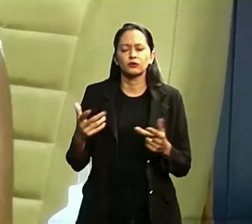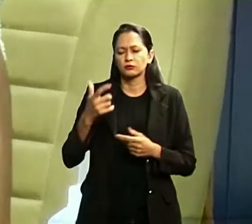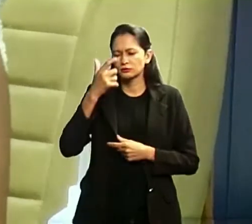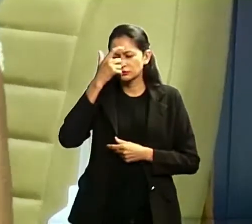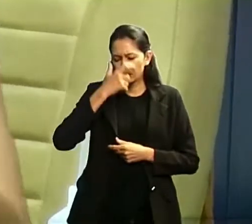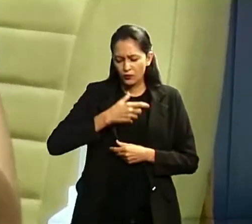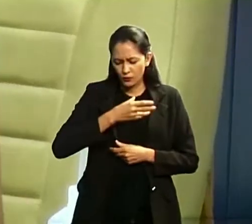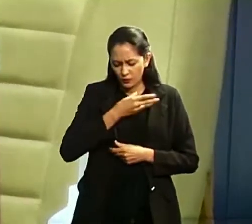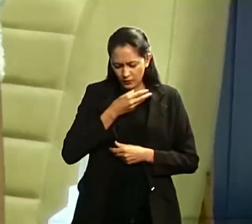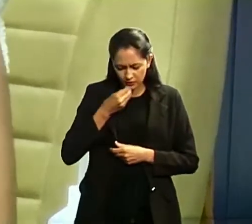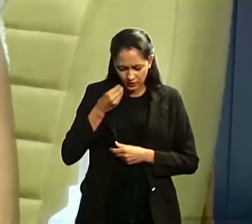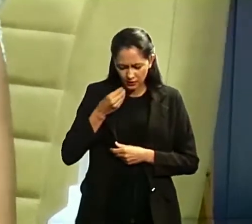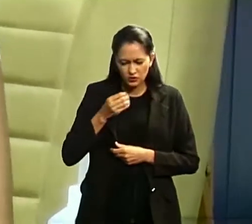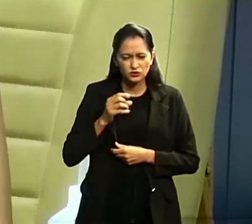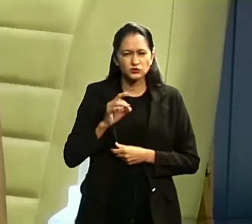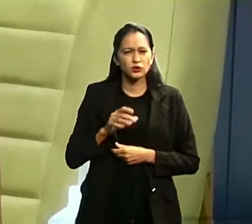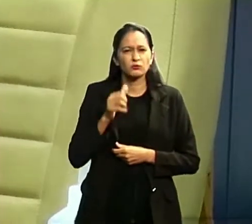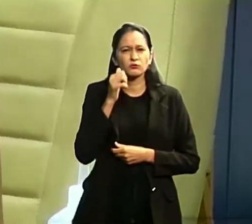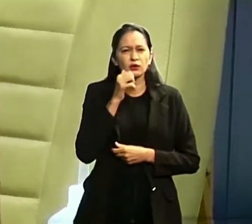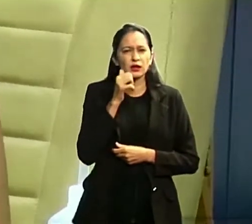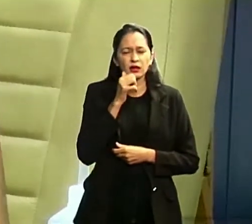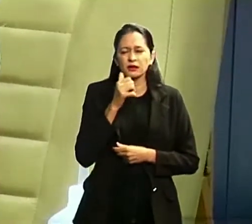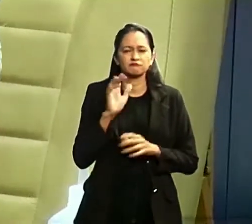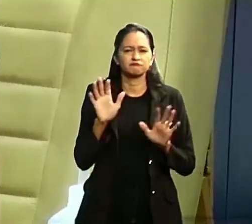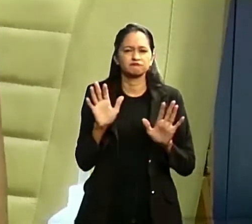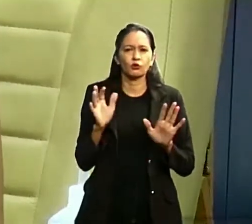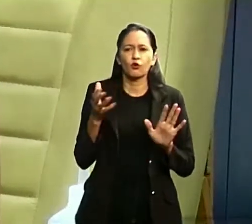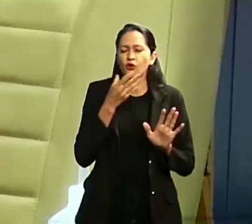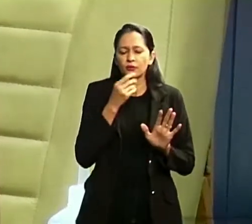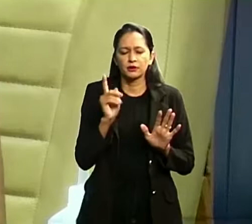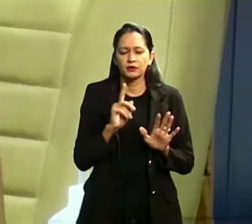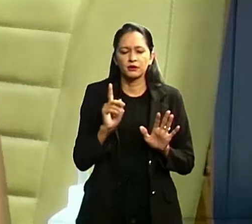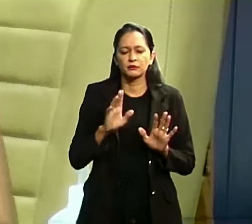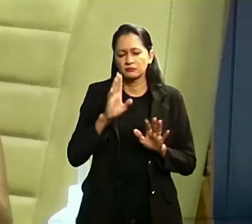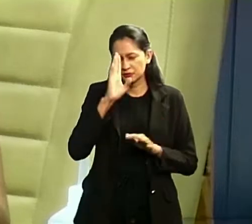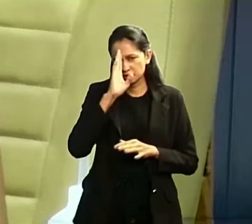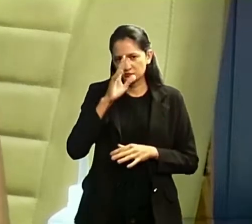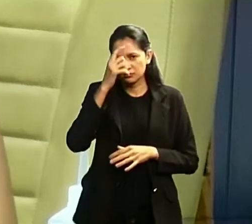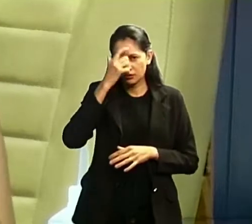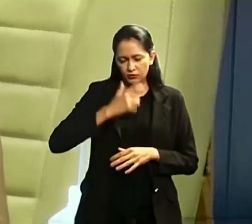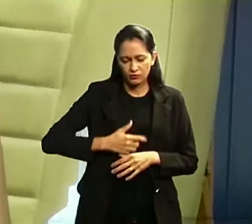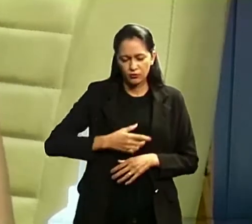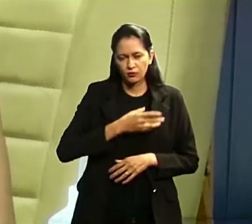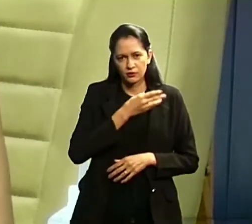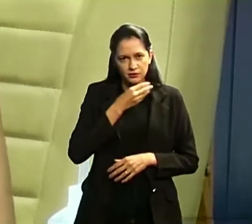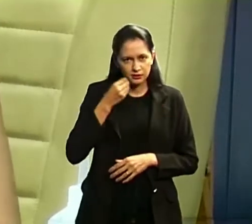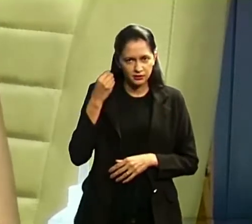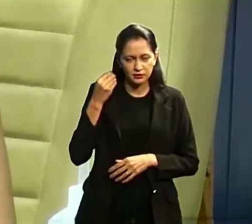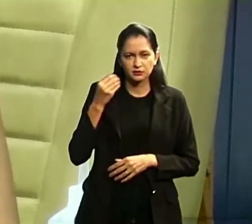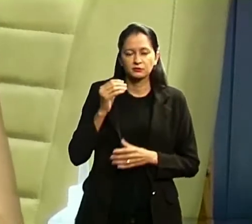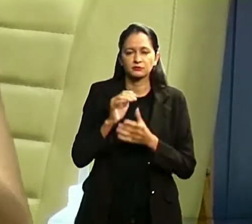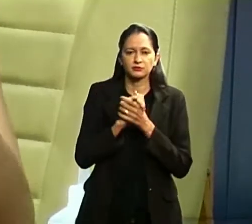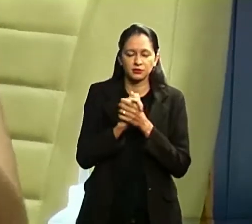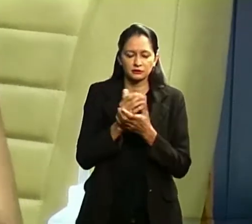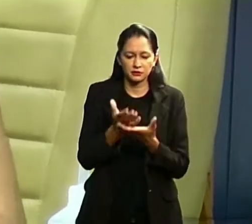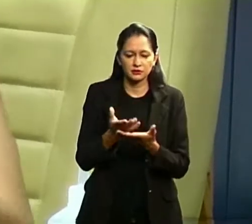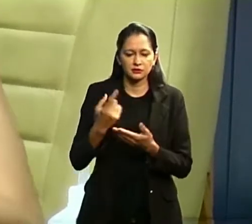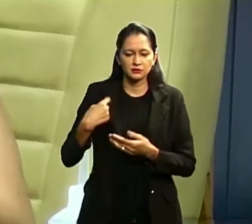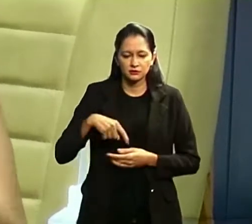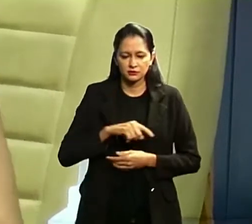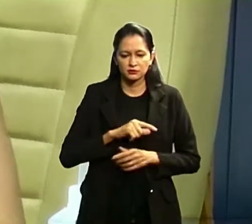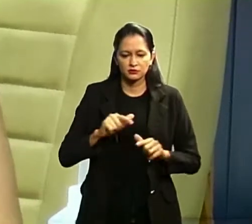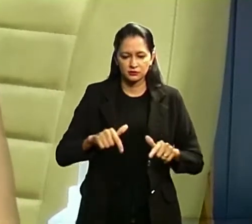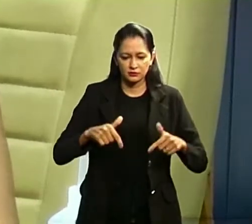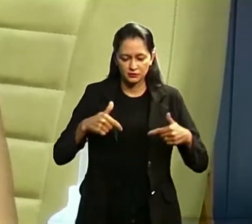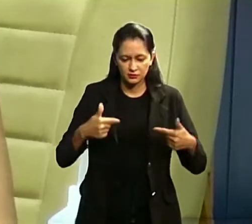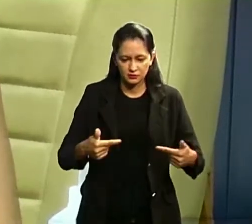antes do que de ser mulher ou ser homem, porque isso é o que vale diante de Deus. Então, parabéns, continue, contem com essa casa aqui para defender tudo